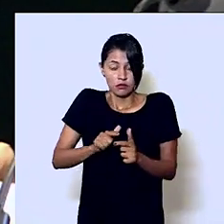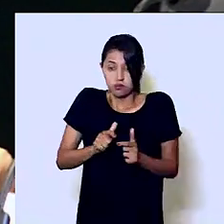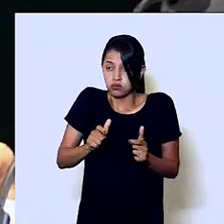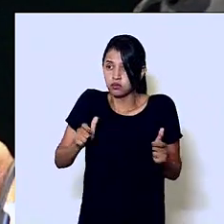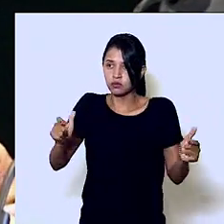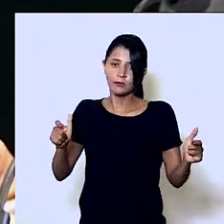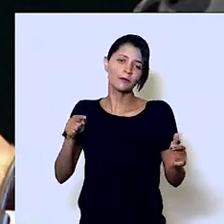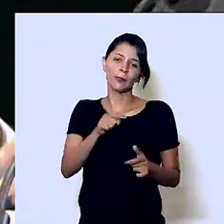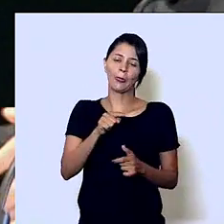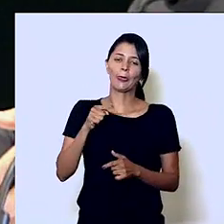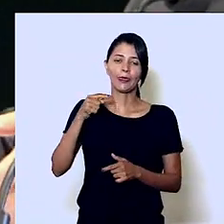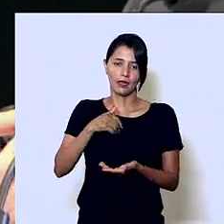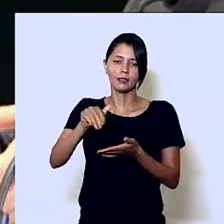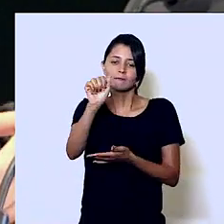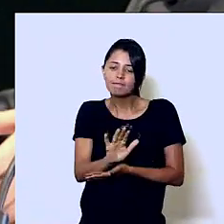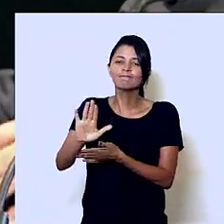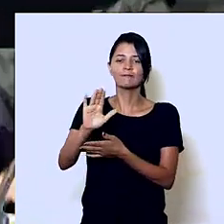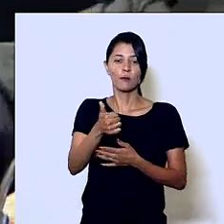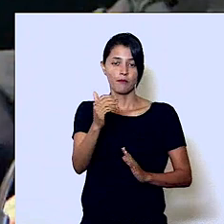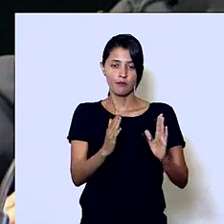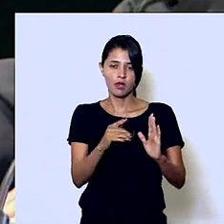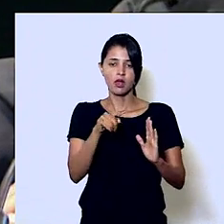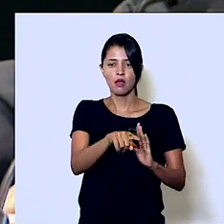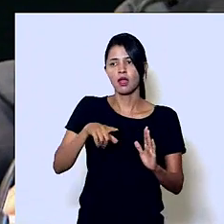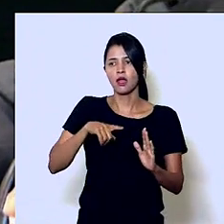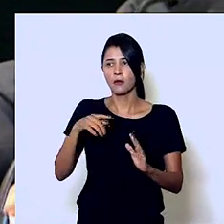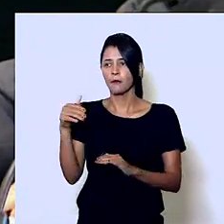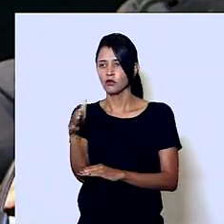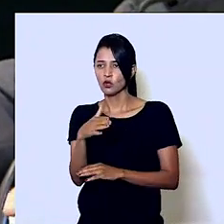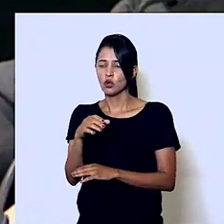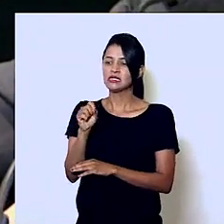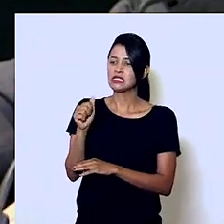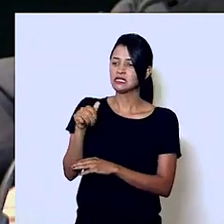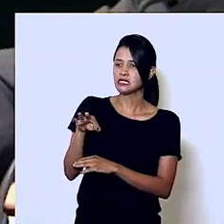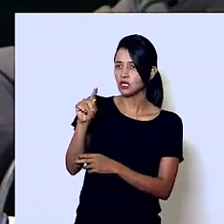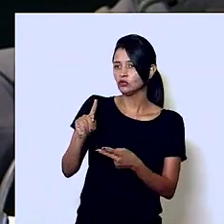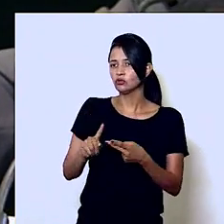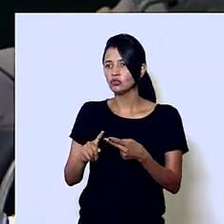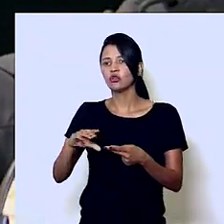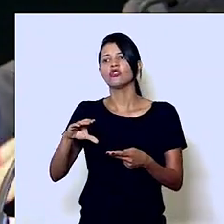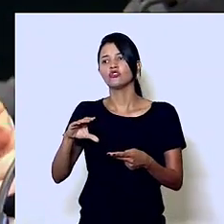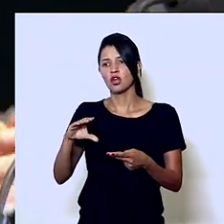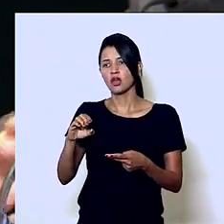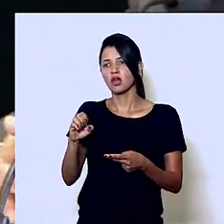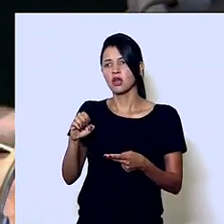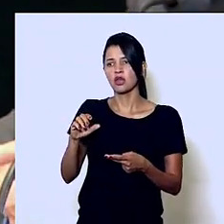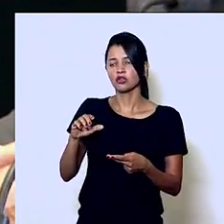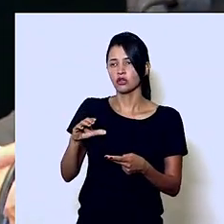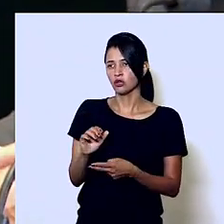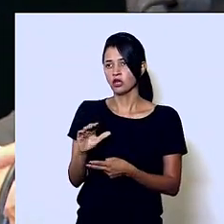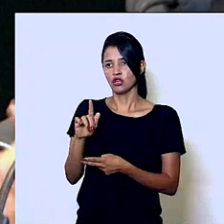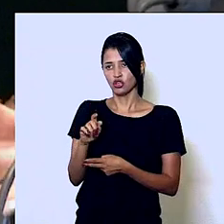primeiro momento, era o embaixador Santos Neves, como chefe de gabinete, o embaixador Gelson, que era ministro, o Godofredo,